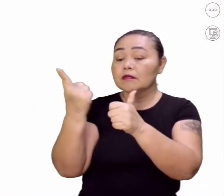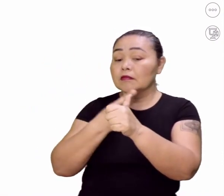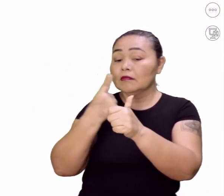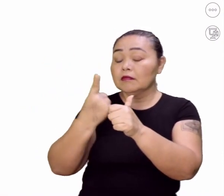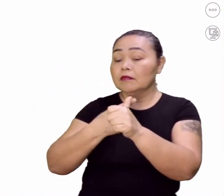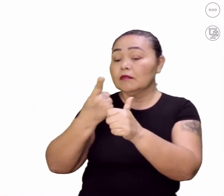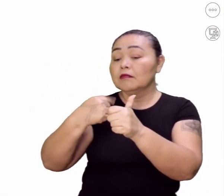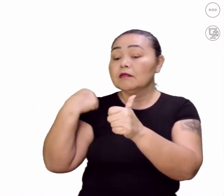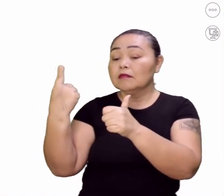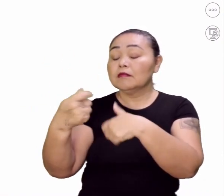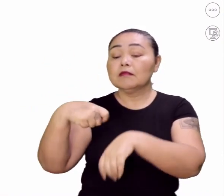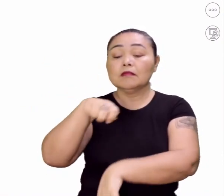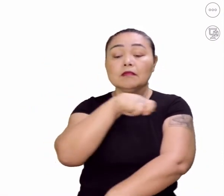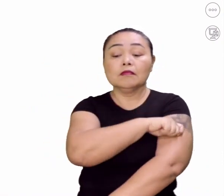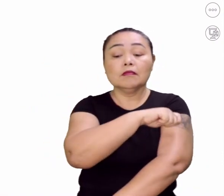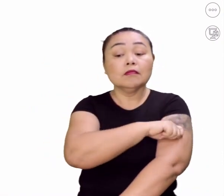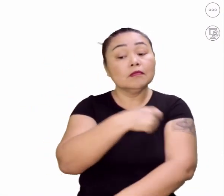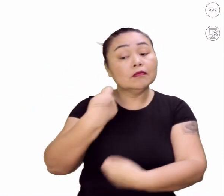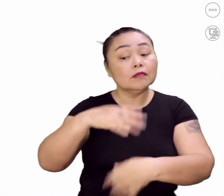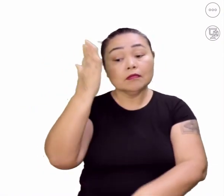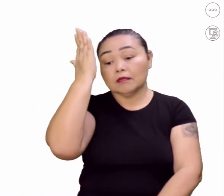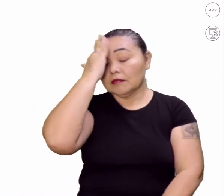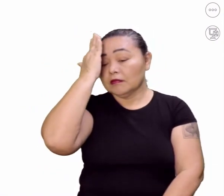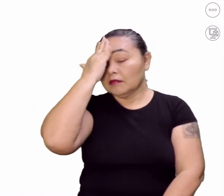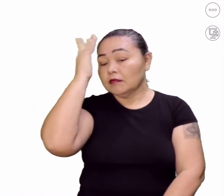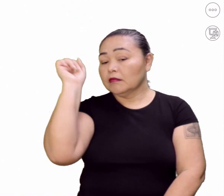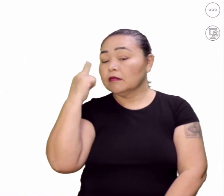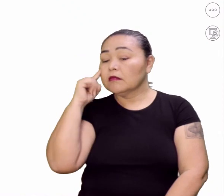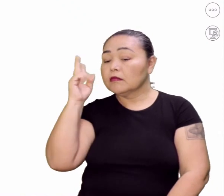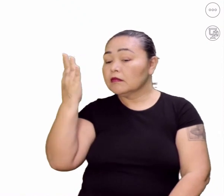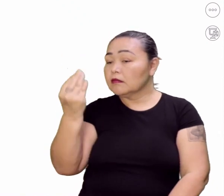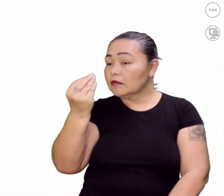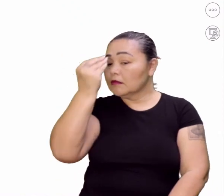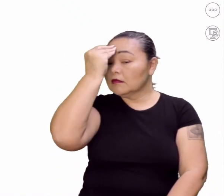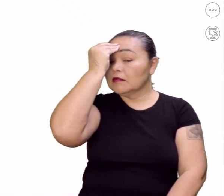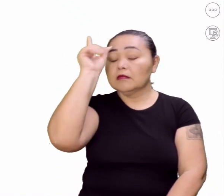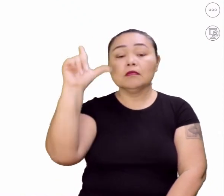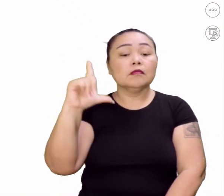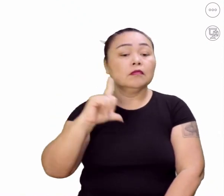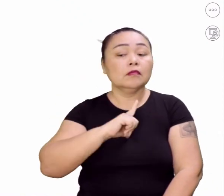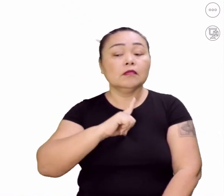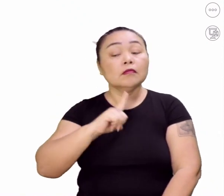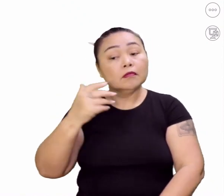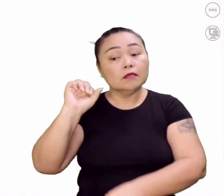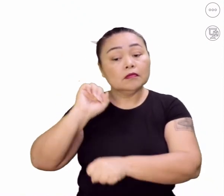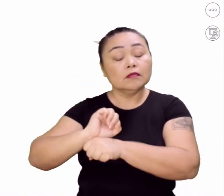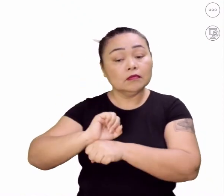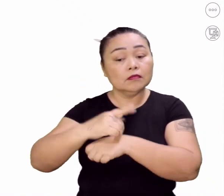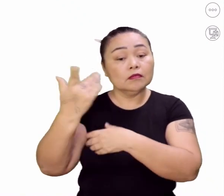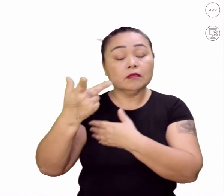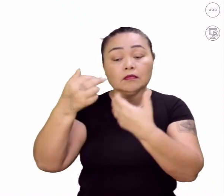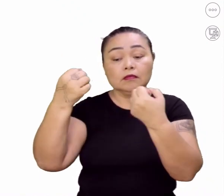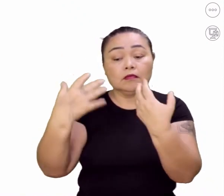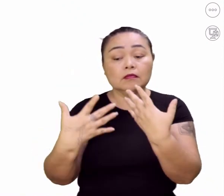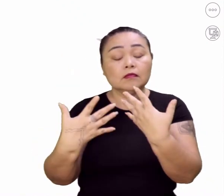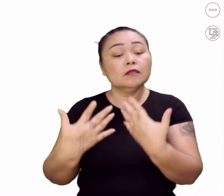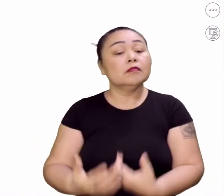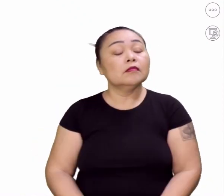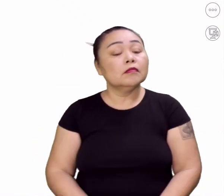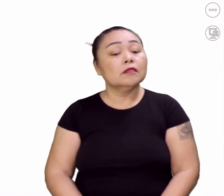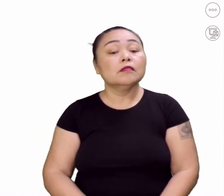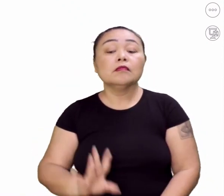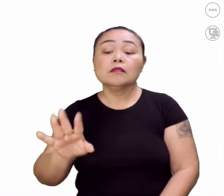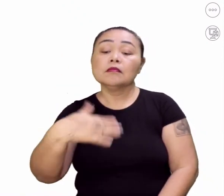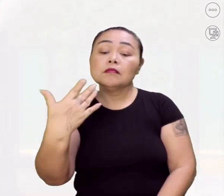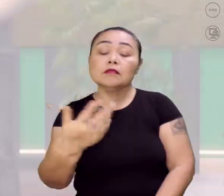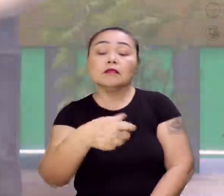que o nosso aluno precisa interpretar no mapa, Rogério, a gente tem até que parar para conversar um pouco sobre isso, né? Exatamente. Quando